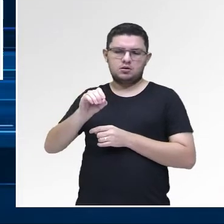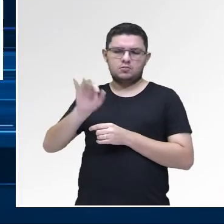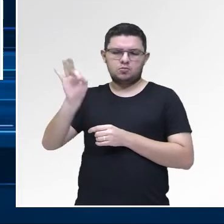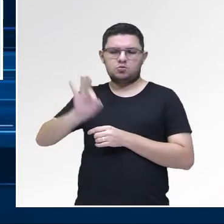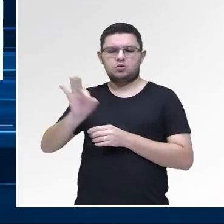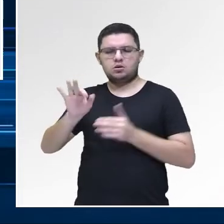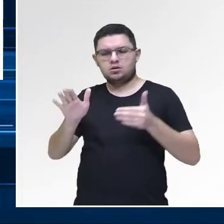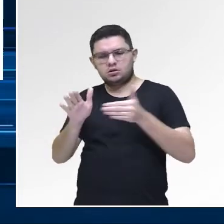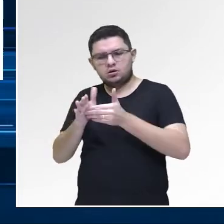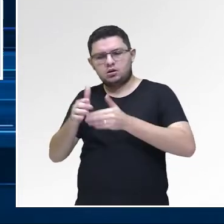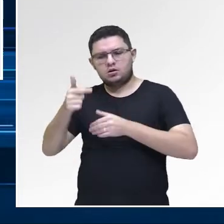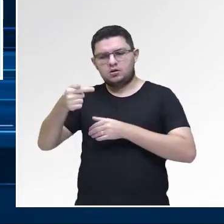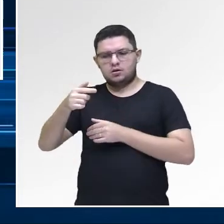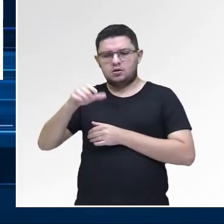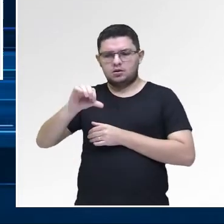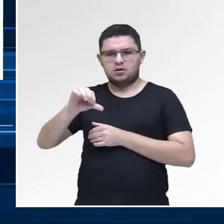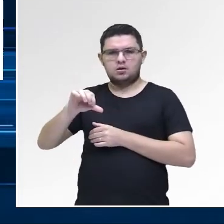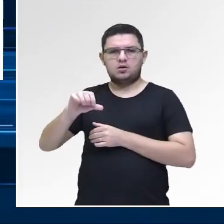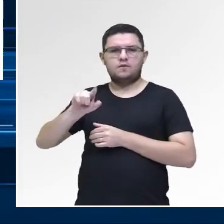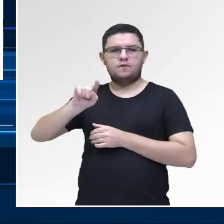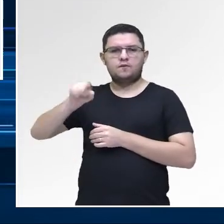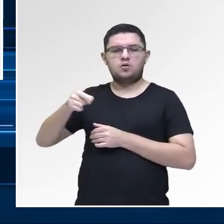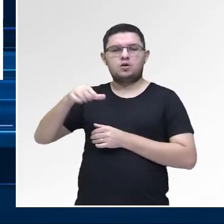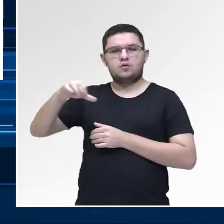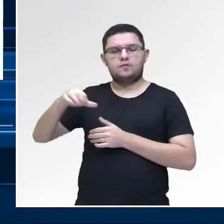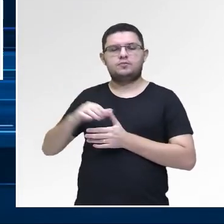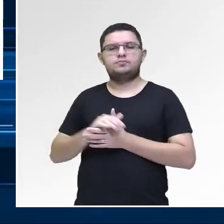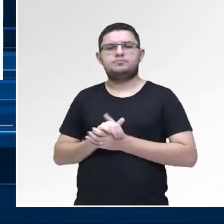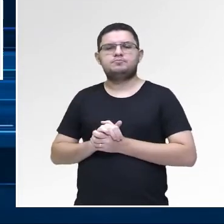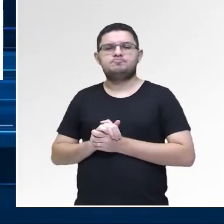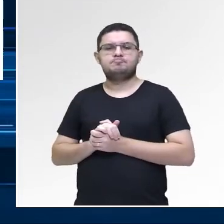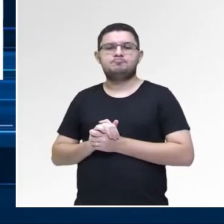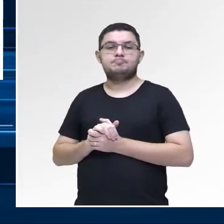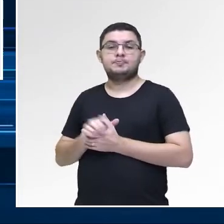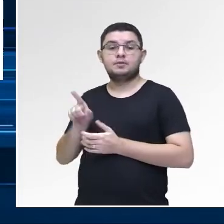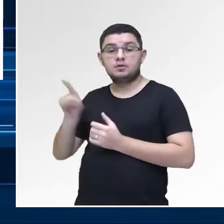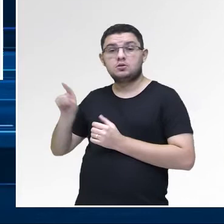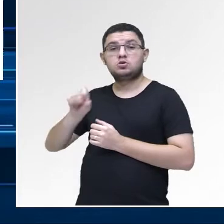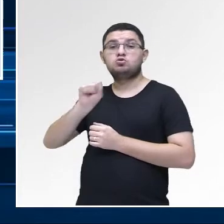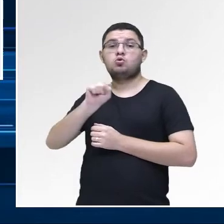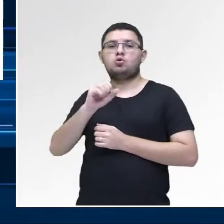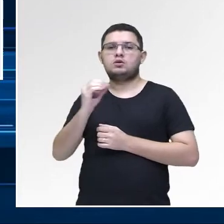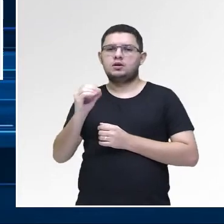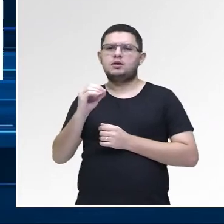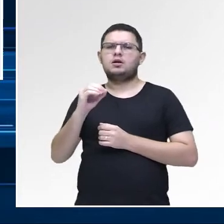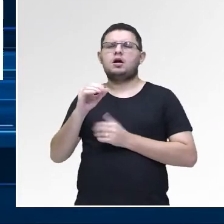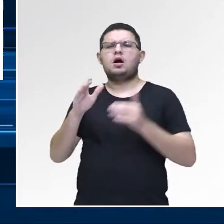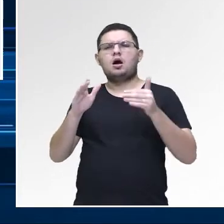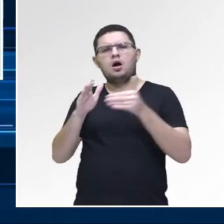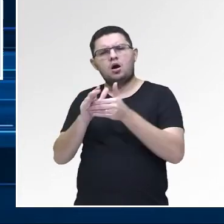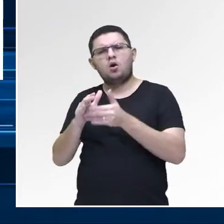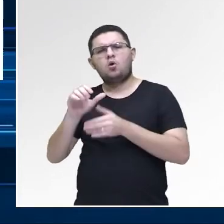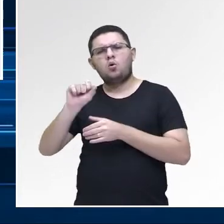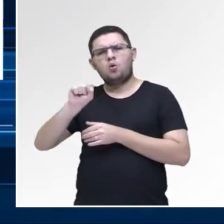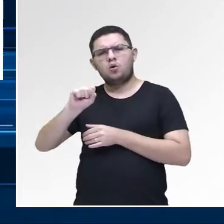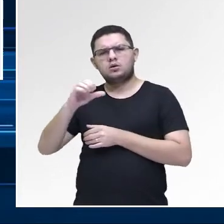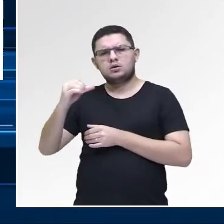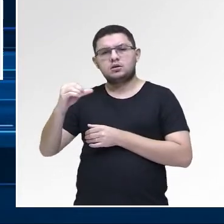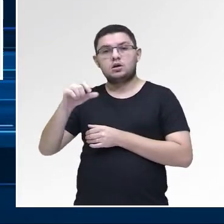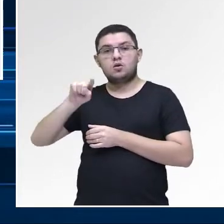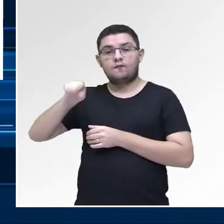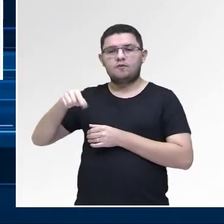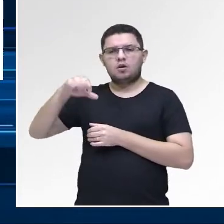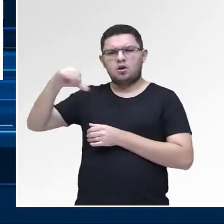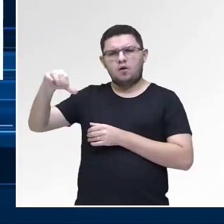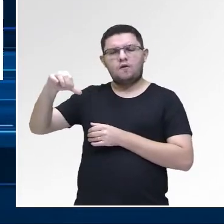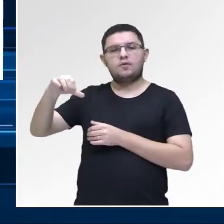Natal, ok? De 80% a 89% da população urbana, quais são os exemplos que a